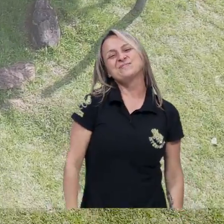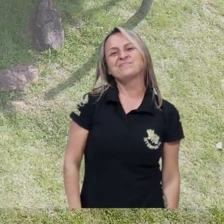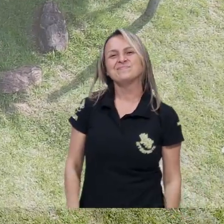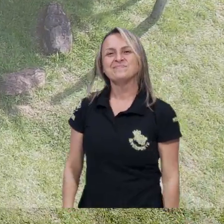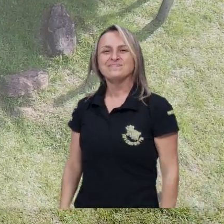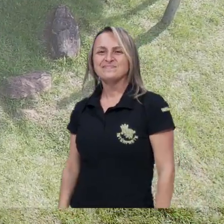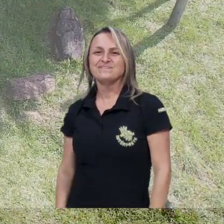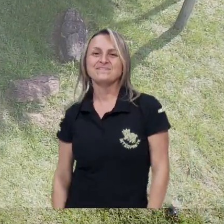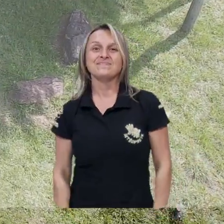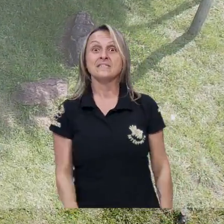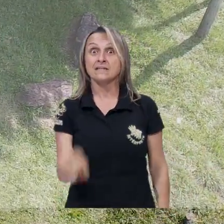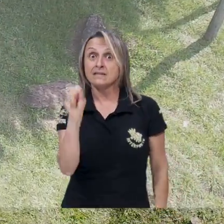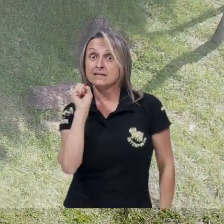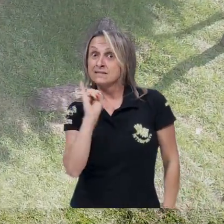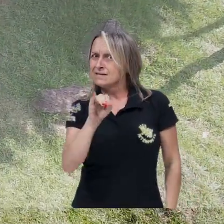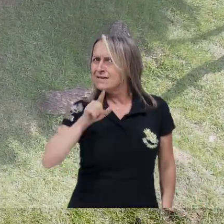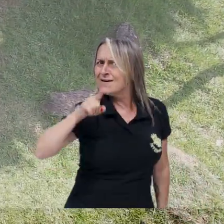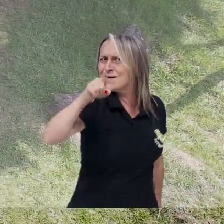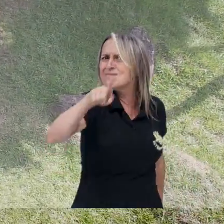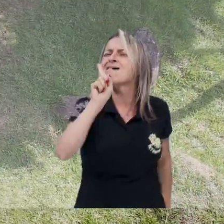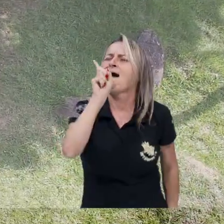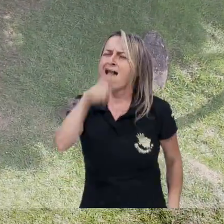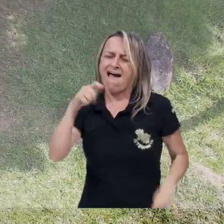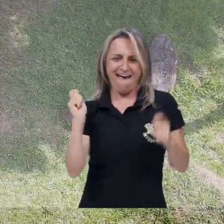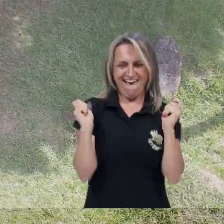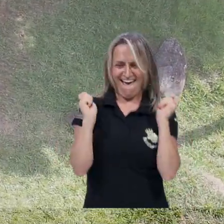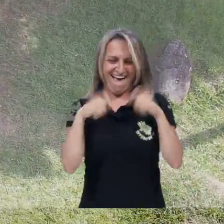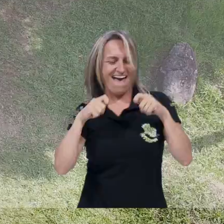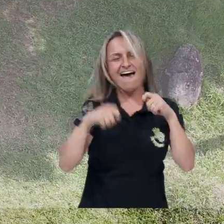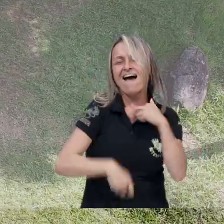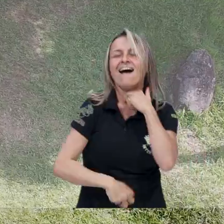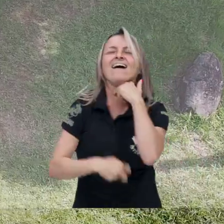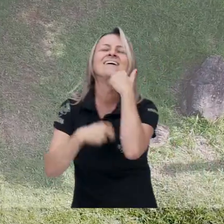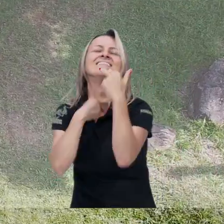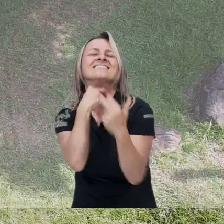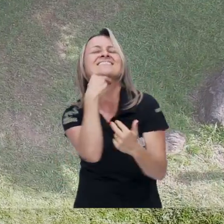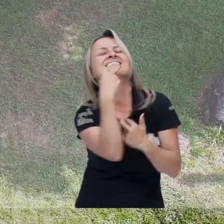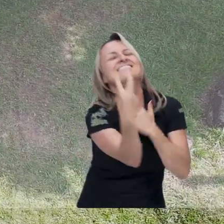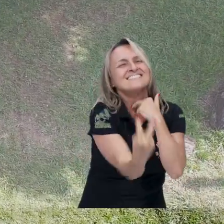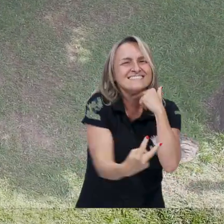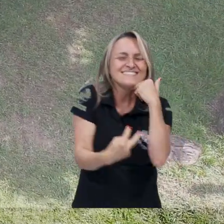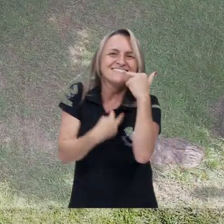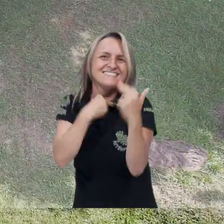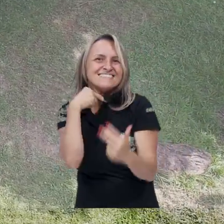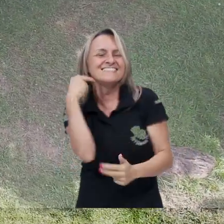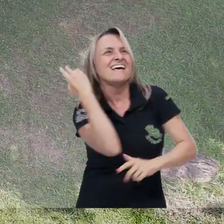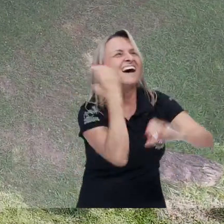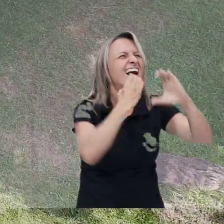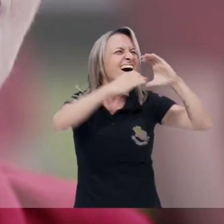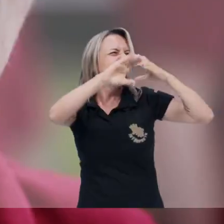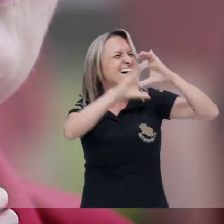Se você for capaz De soltar a sua voz Pelo